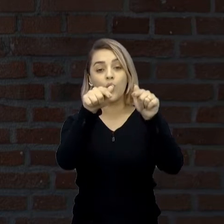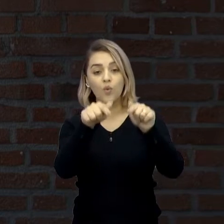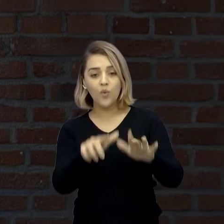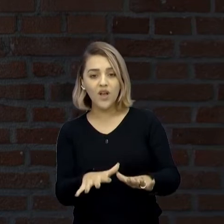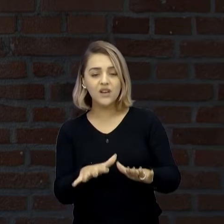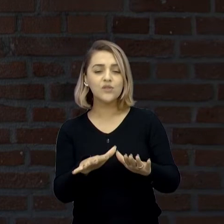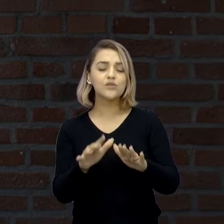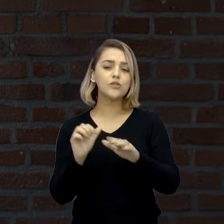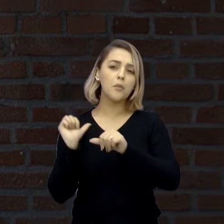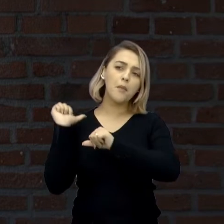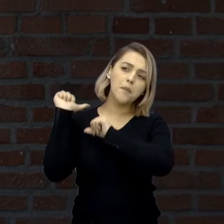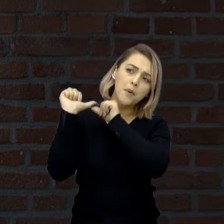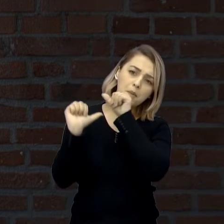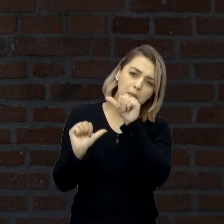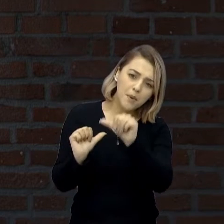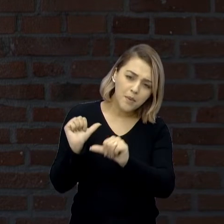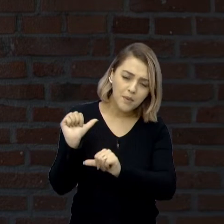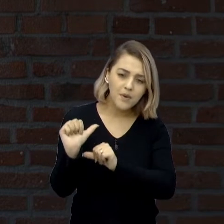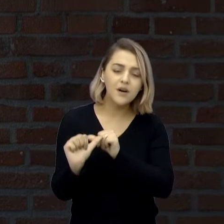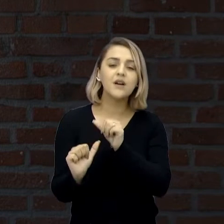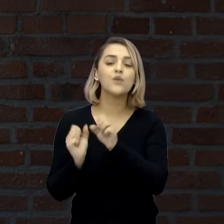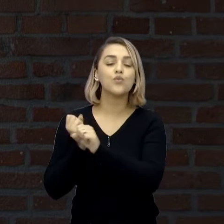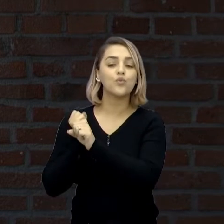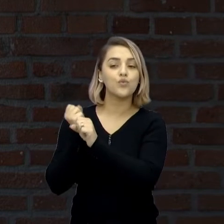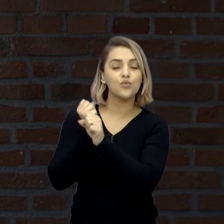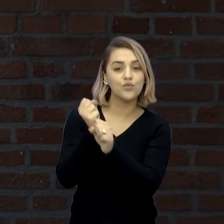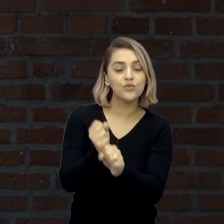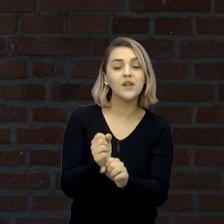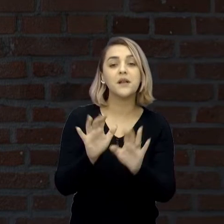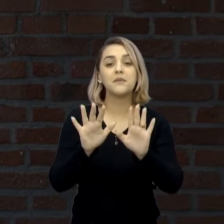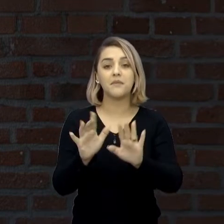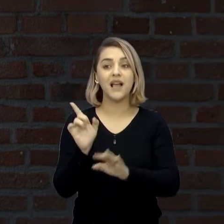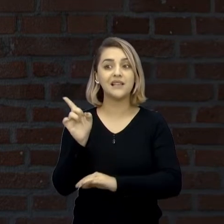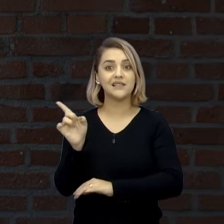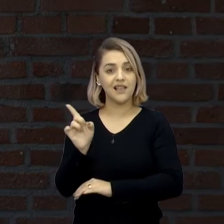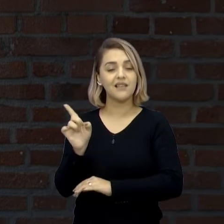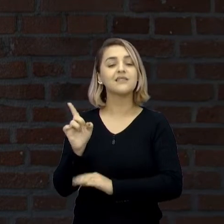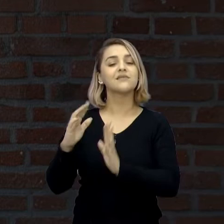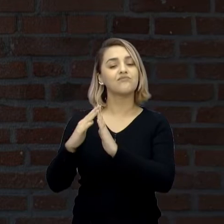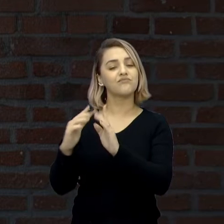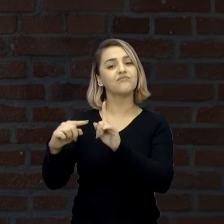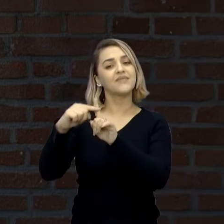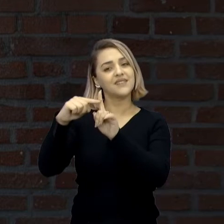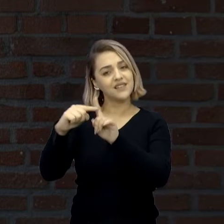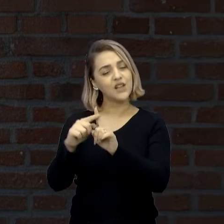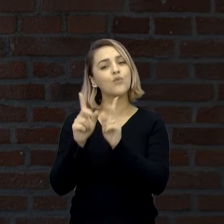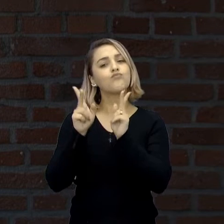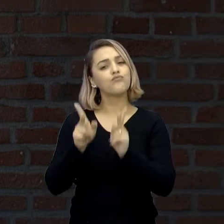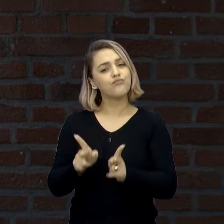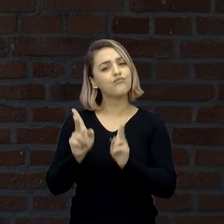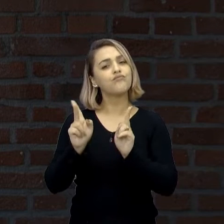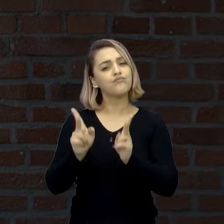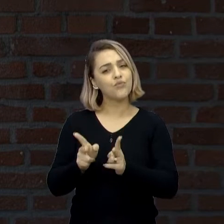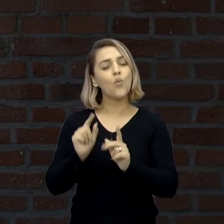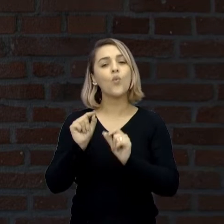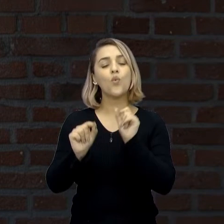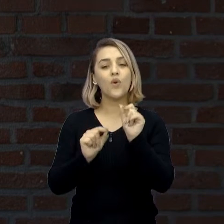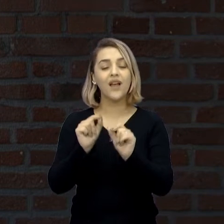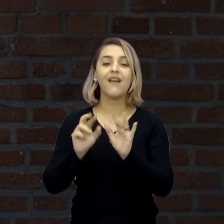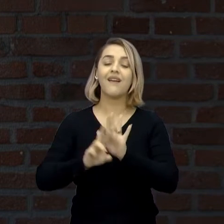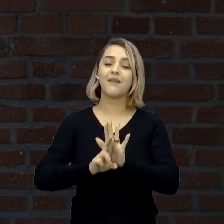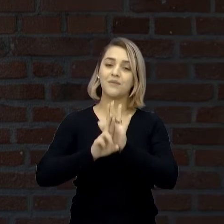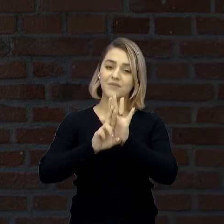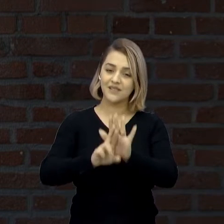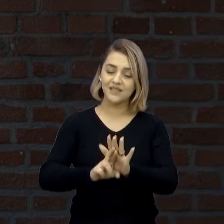modificou bastante ao longo dos anos, mas a Catedral Nossa Senhora da Conceição continua representando um